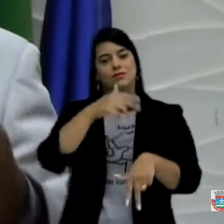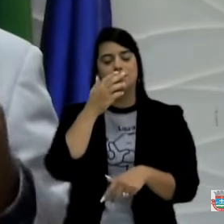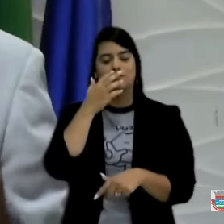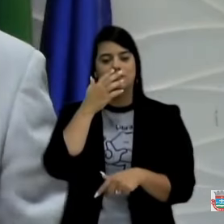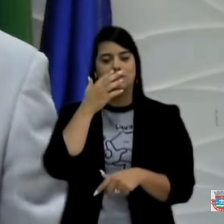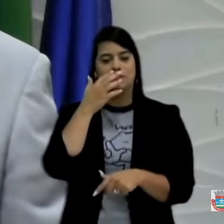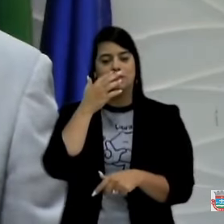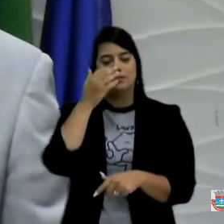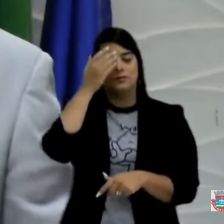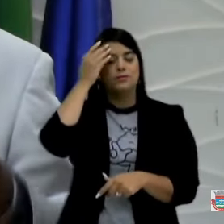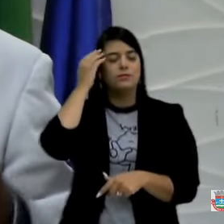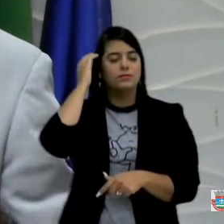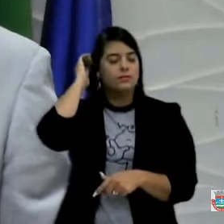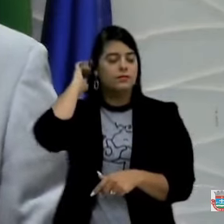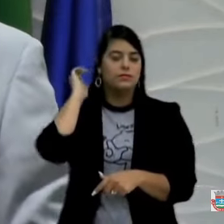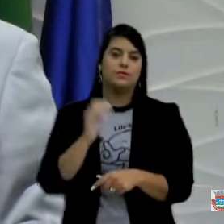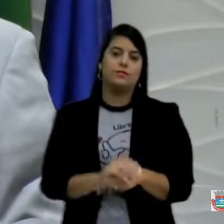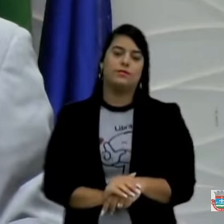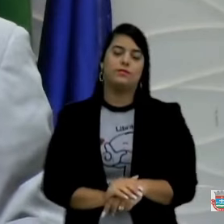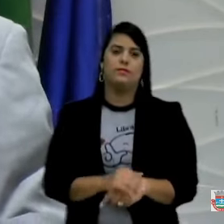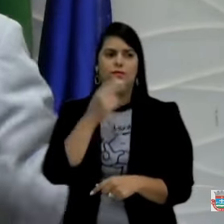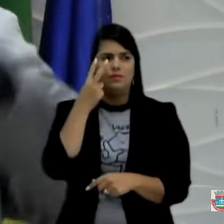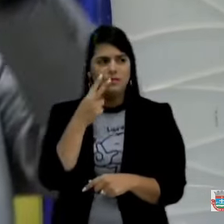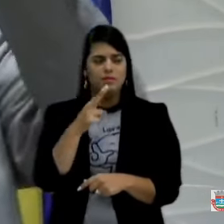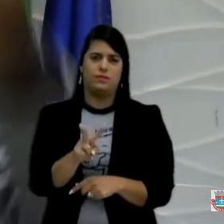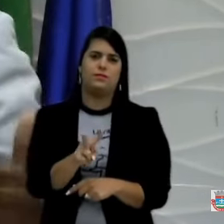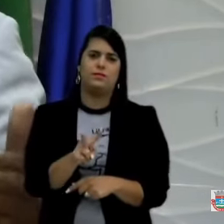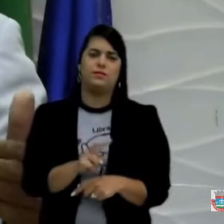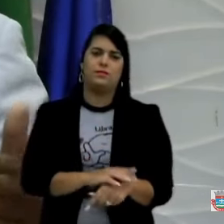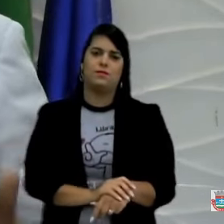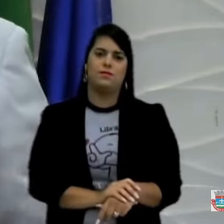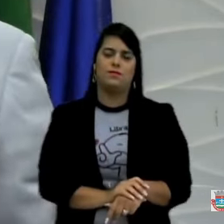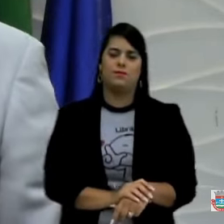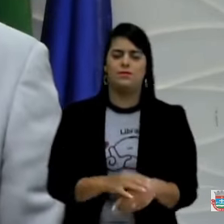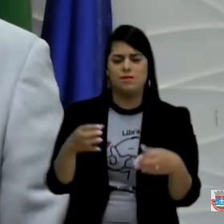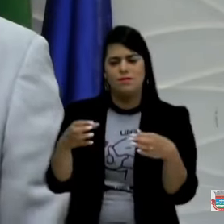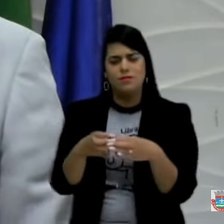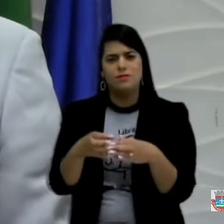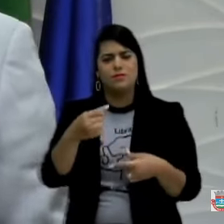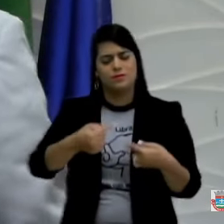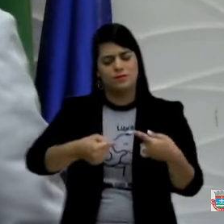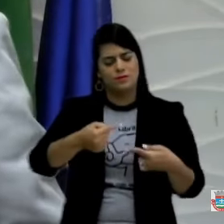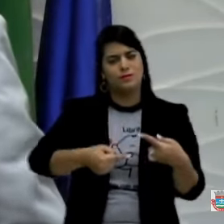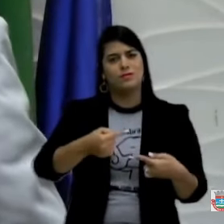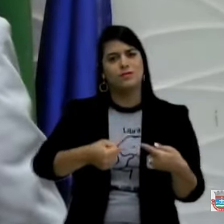isso não é basta a gente ver o grupo